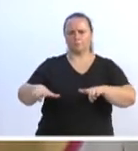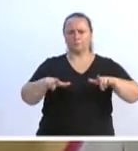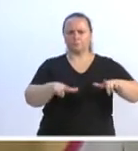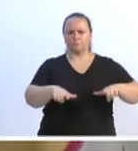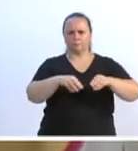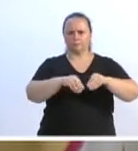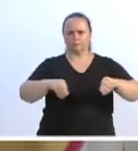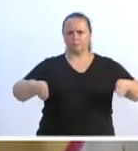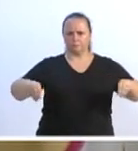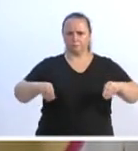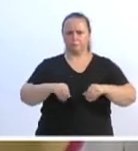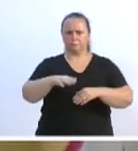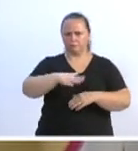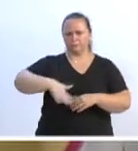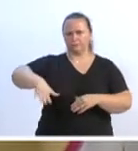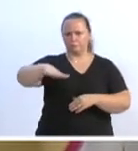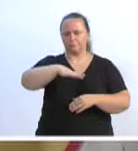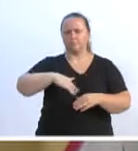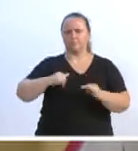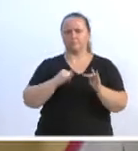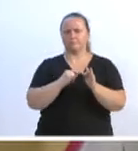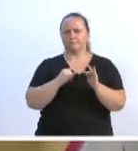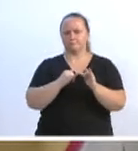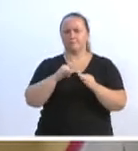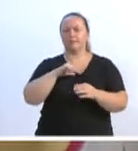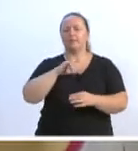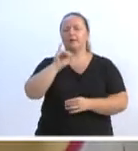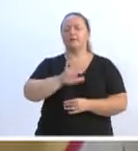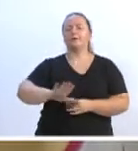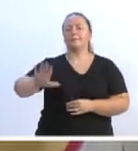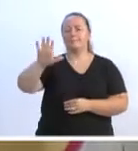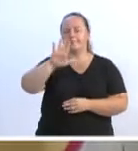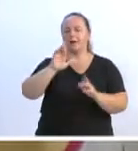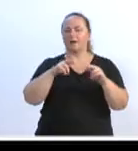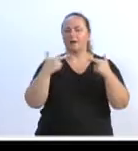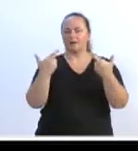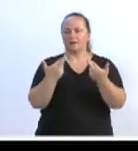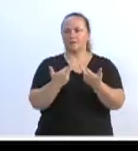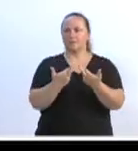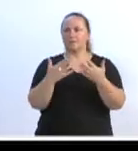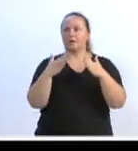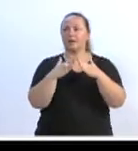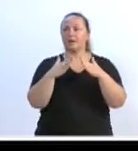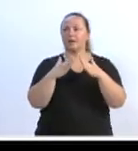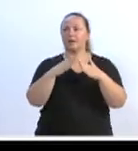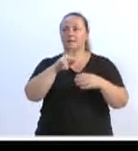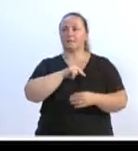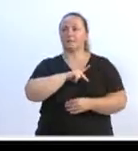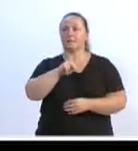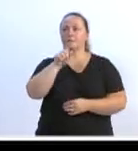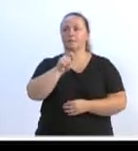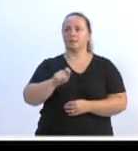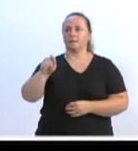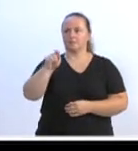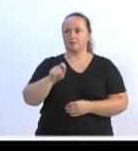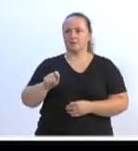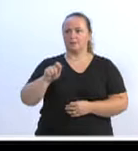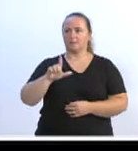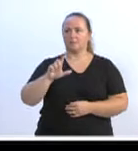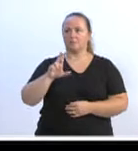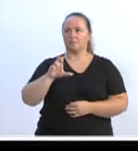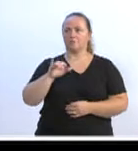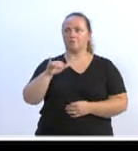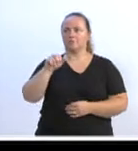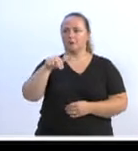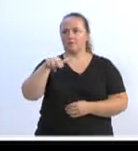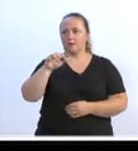zelândia e rua austrália tem as imagens ali da reunião que fizemos na residência da presidente da associação de moradores a luciana e